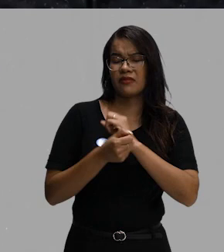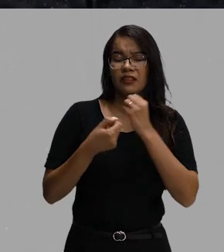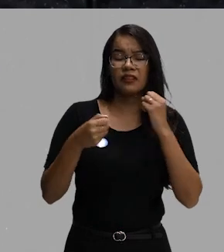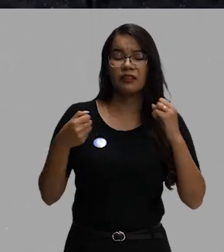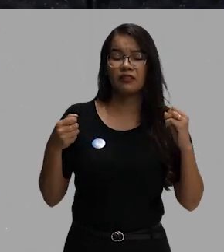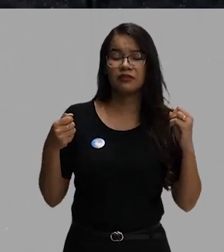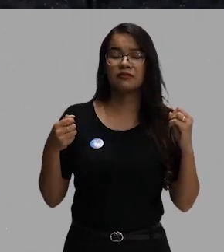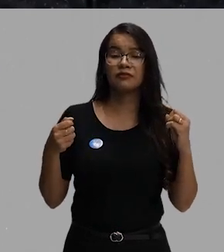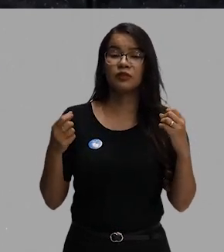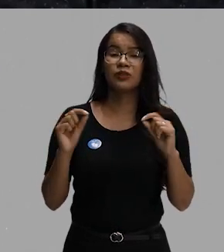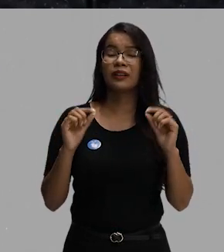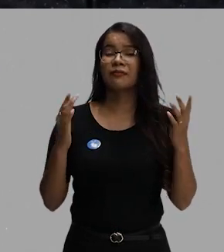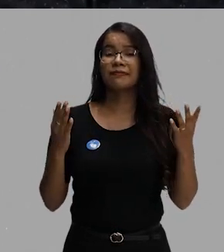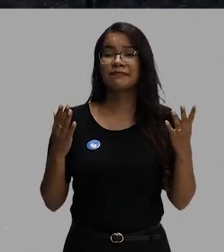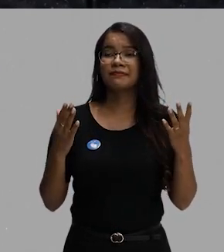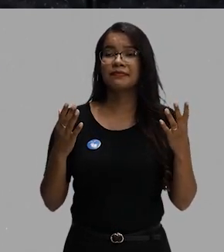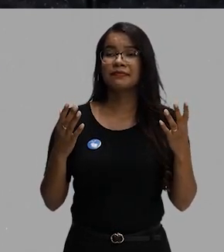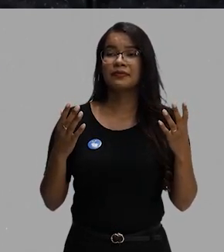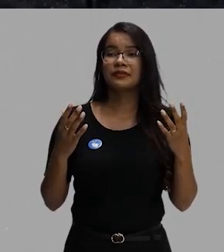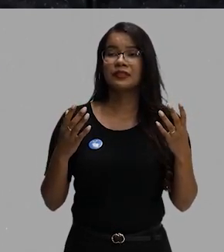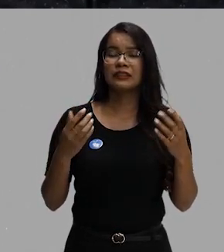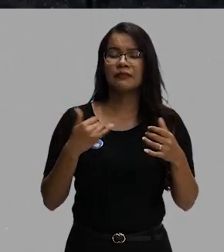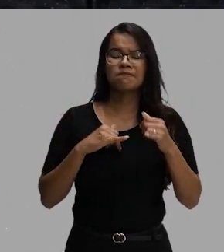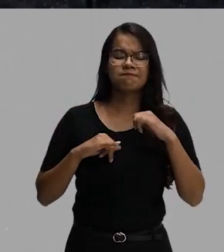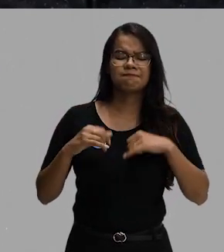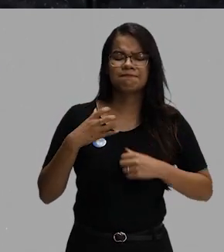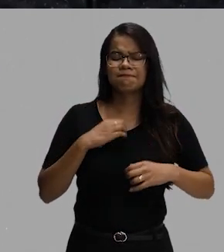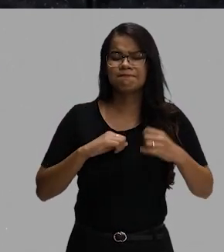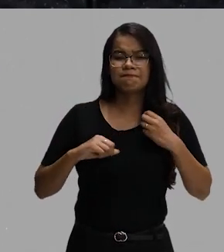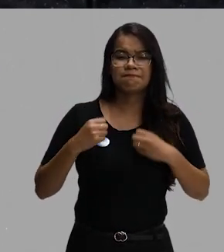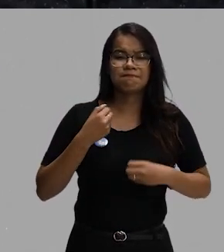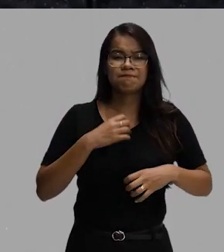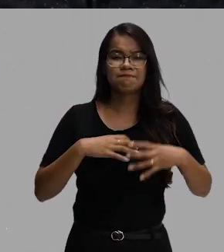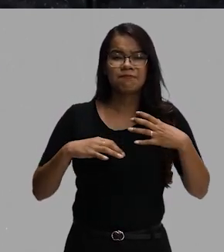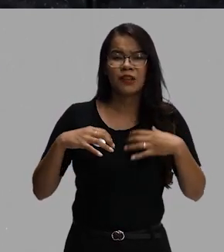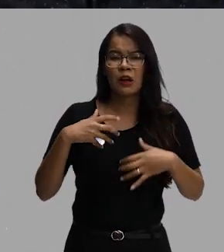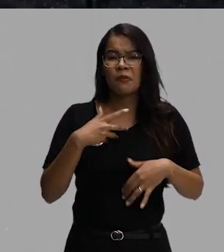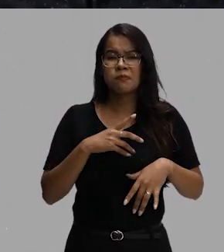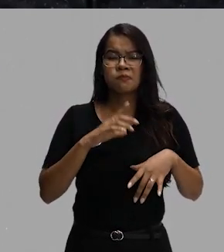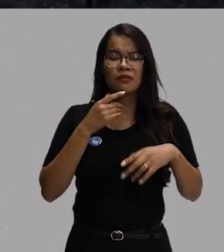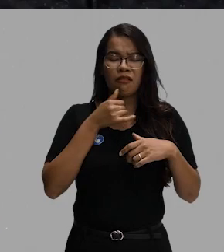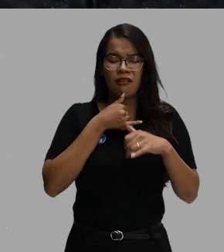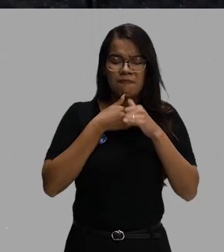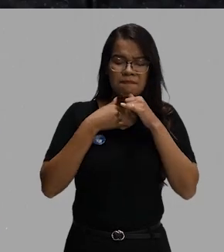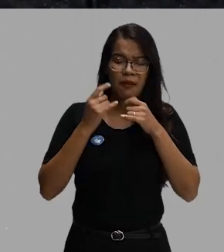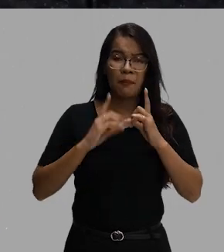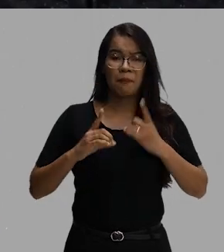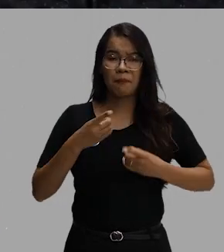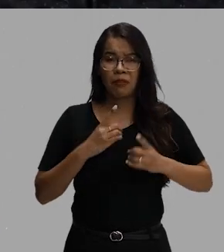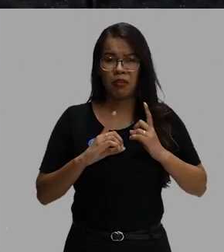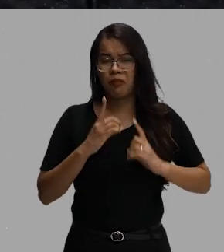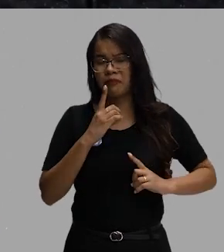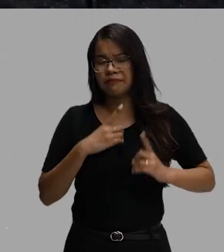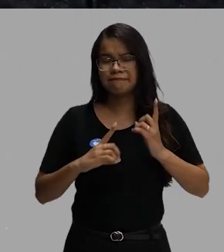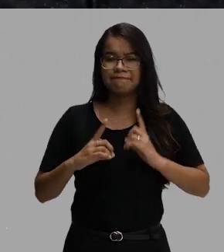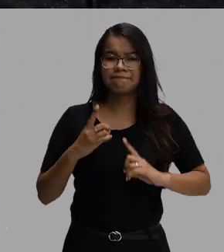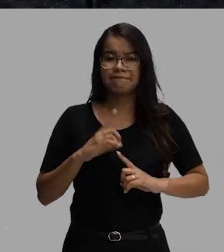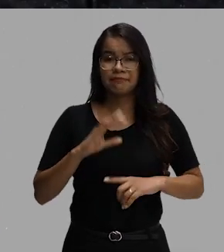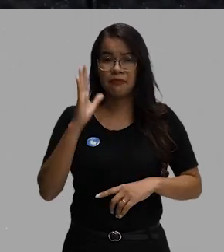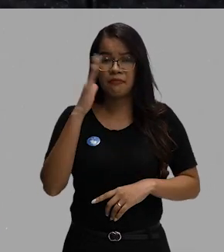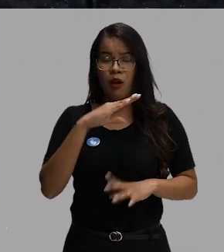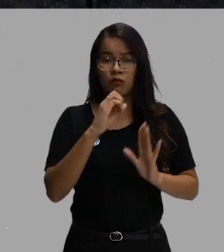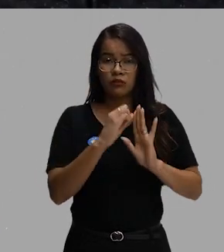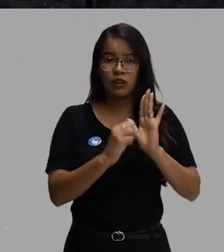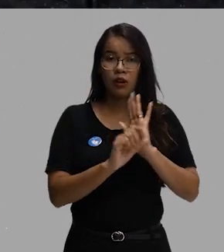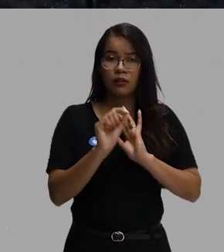exagero, que mais? Angústia, depressão, fuga da realidade, mal do século, é o que